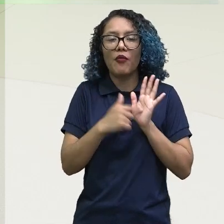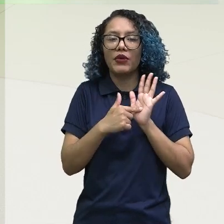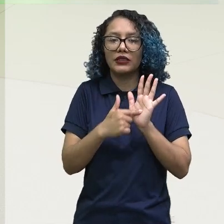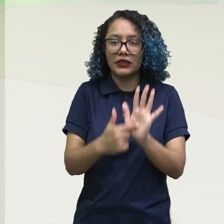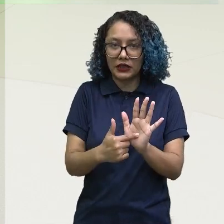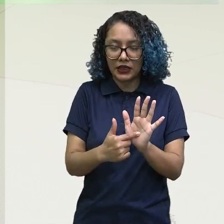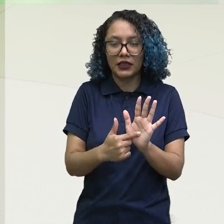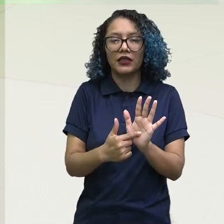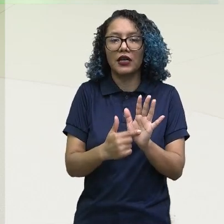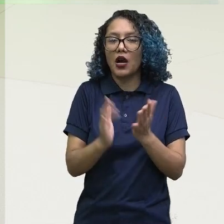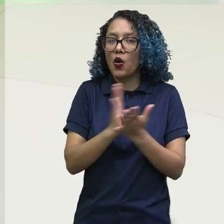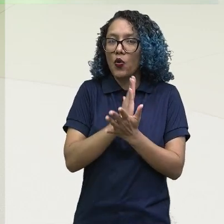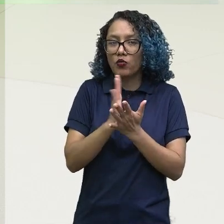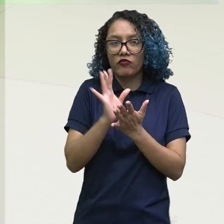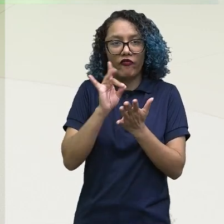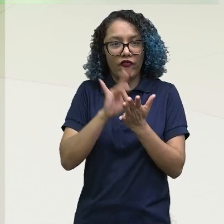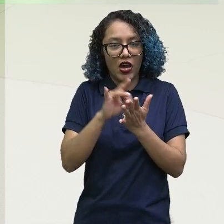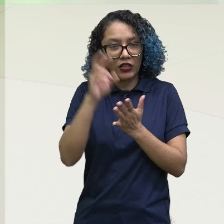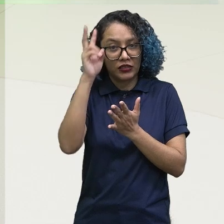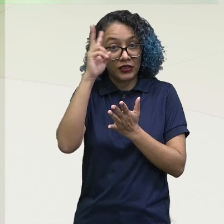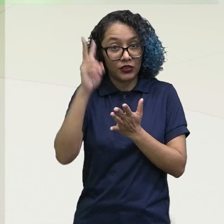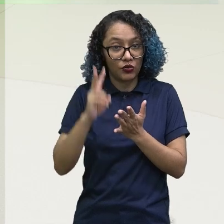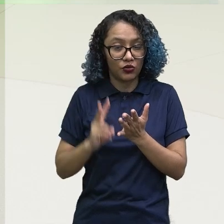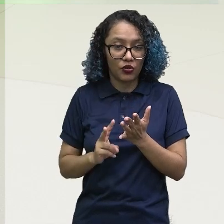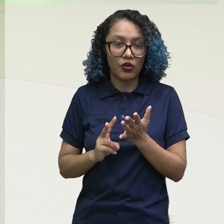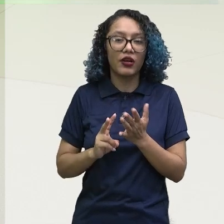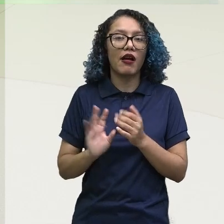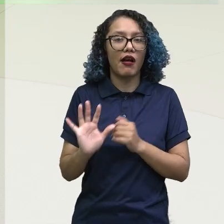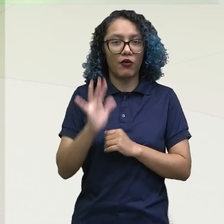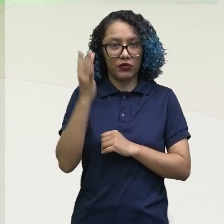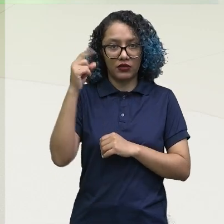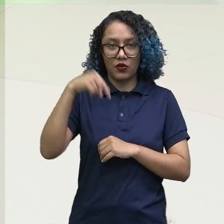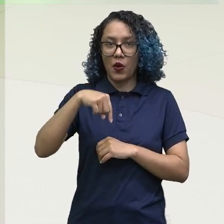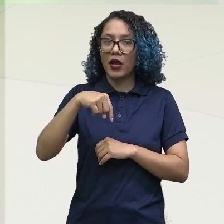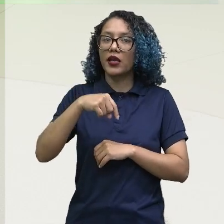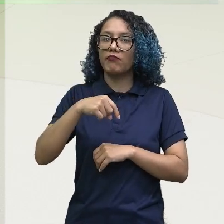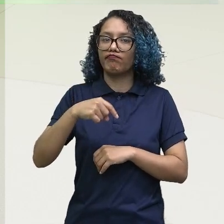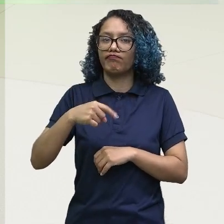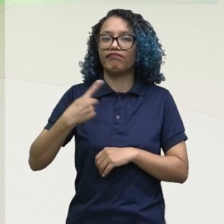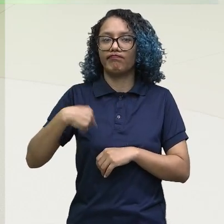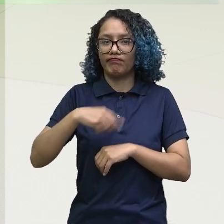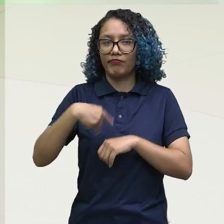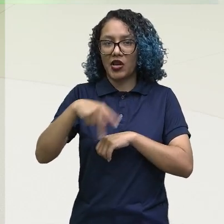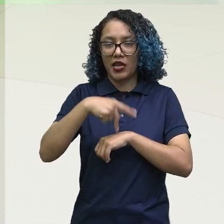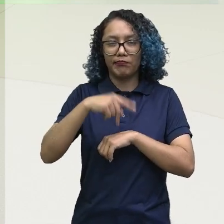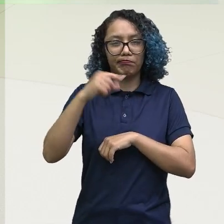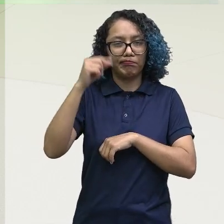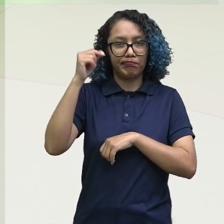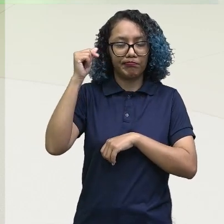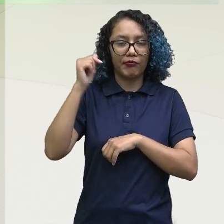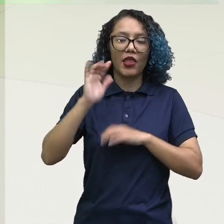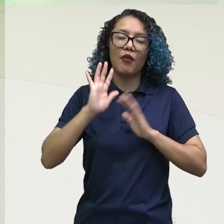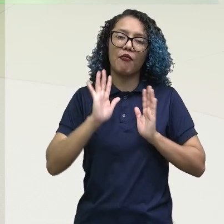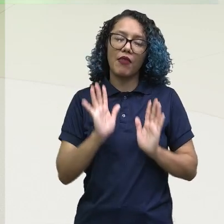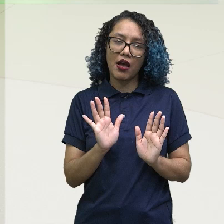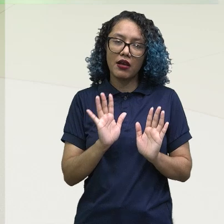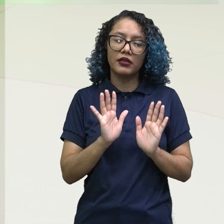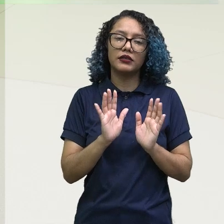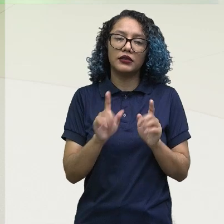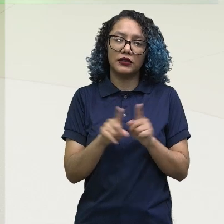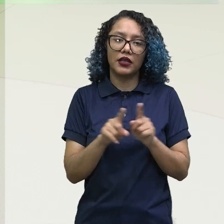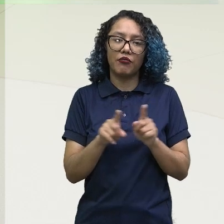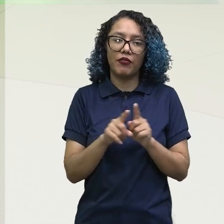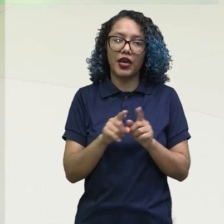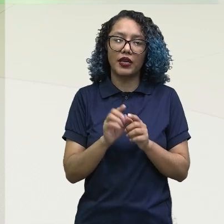pouquinho de alguns fatos históricos, né, porque isso aconteceu no nosso país há bastante tempo atrás, mas é algo, né, que